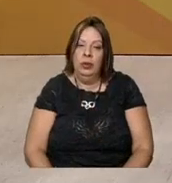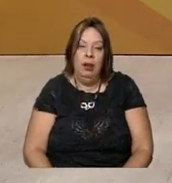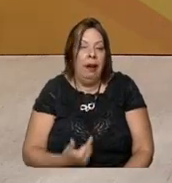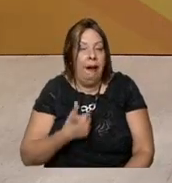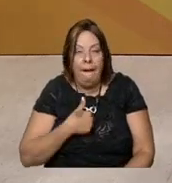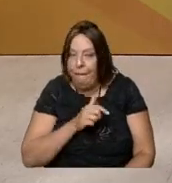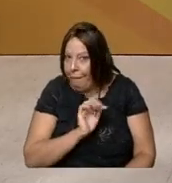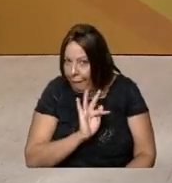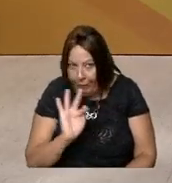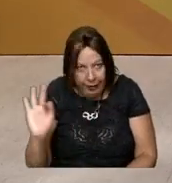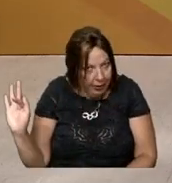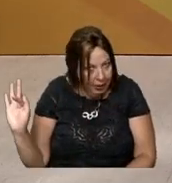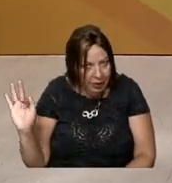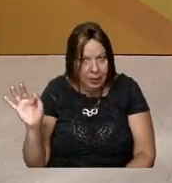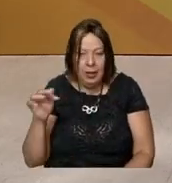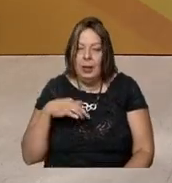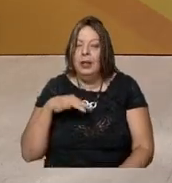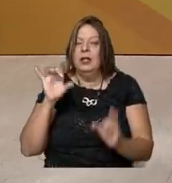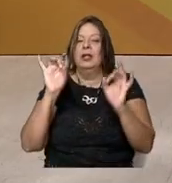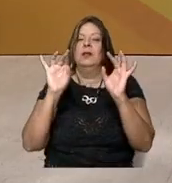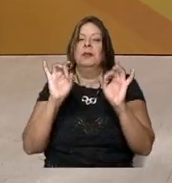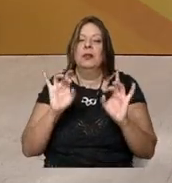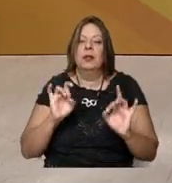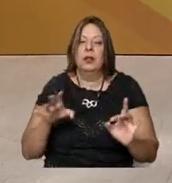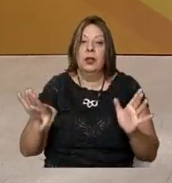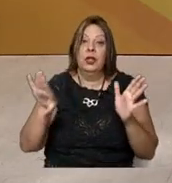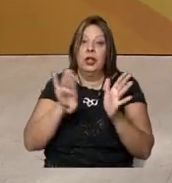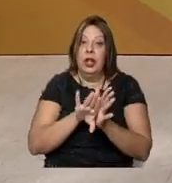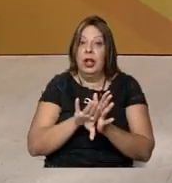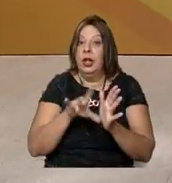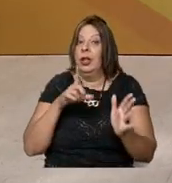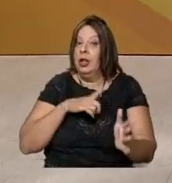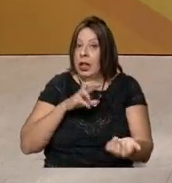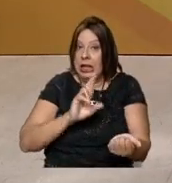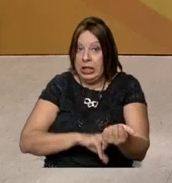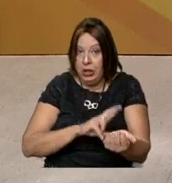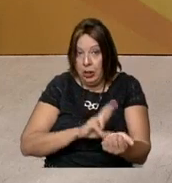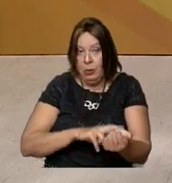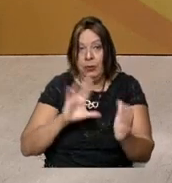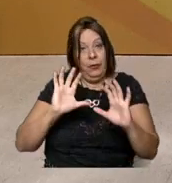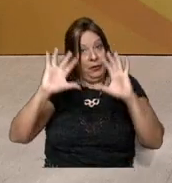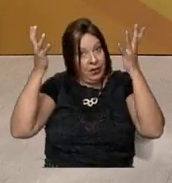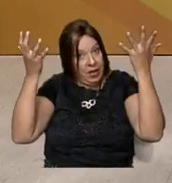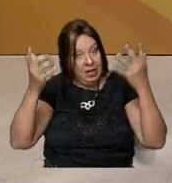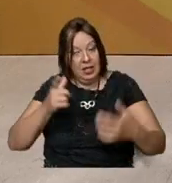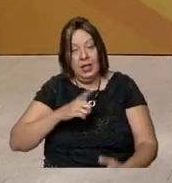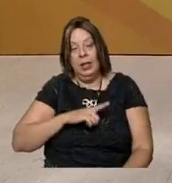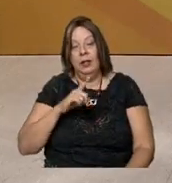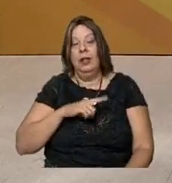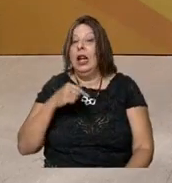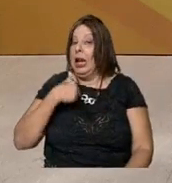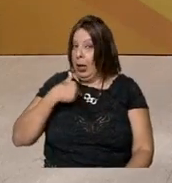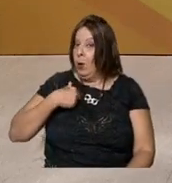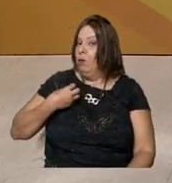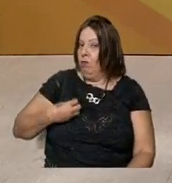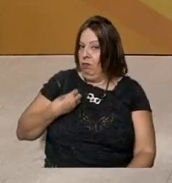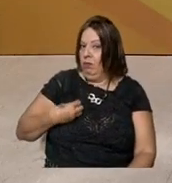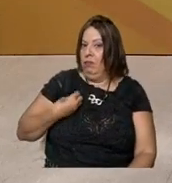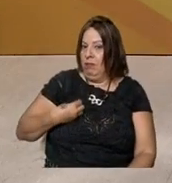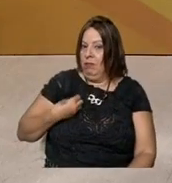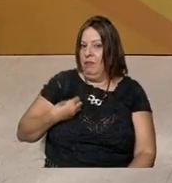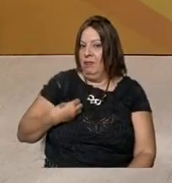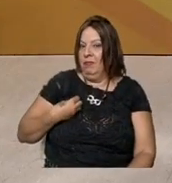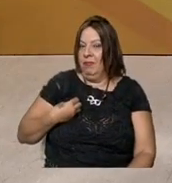Maria Júnior, um prêmio super especial que chegou no ritmo de festa da Caravana Caju Cap. Eu estava lá,